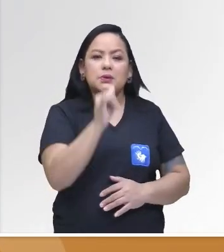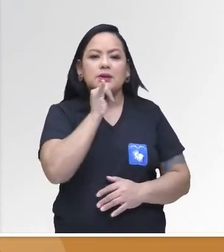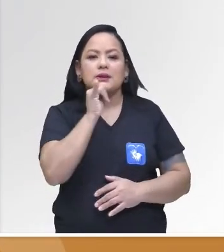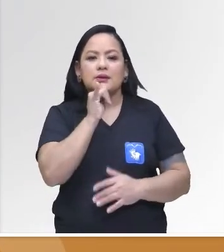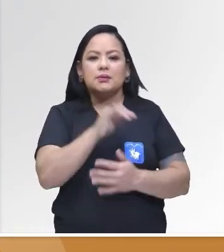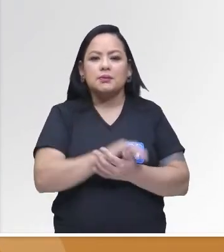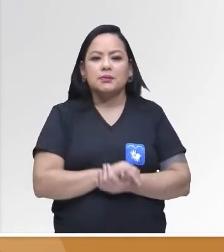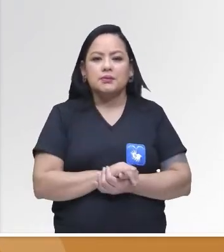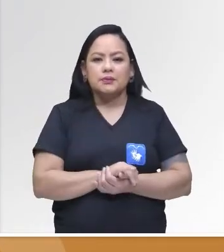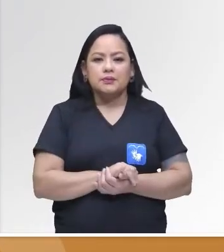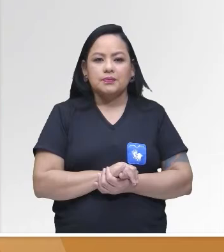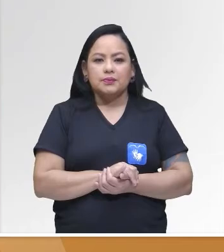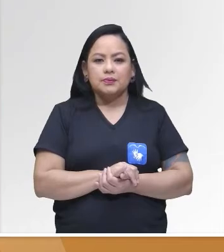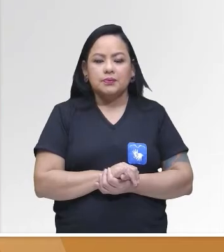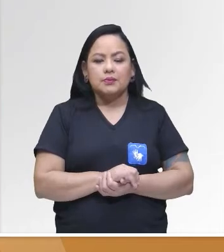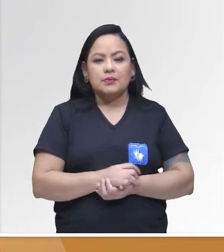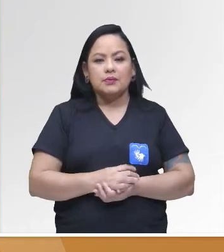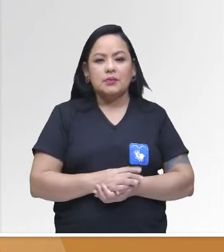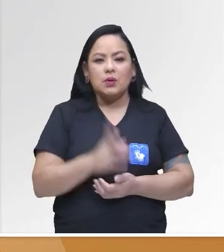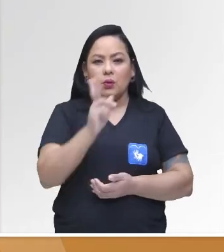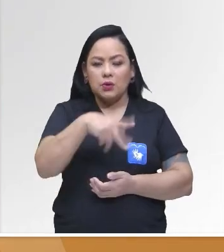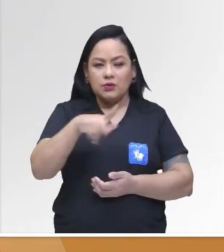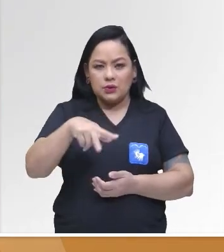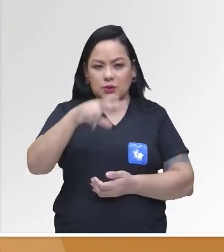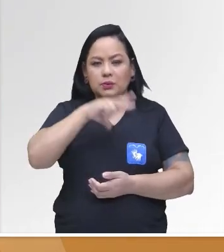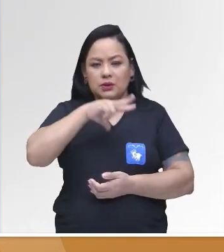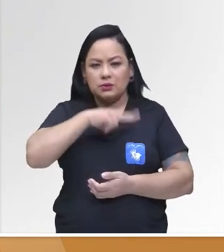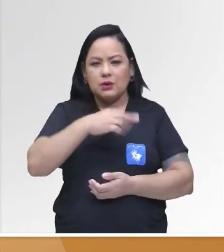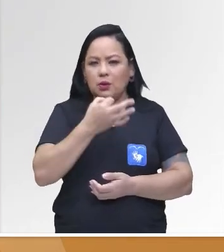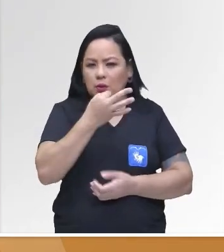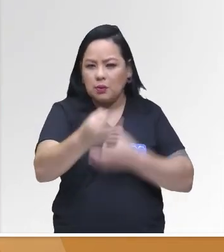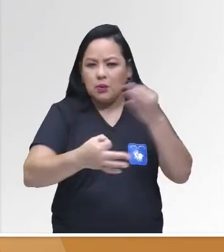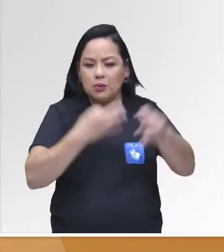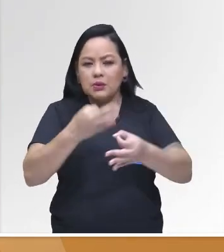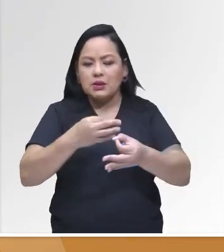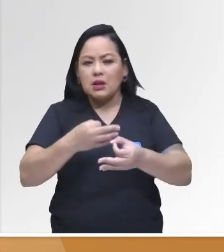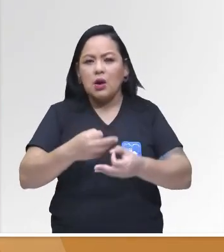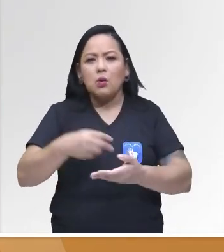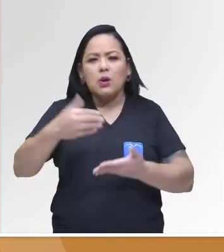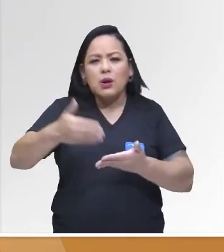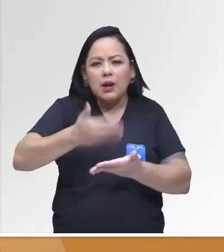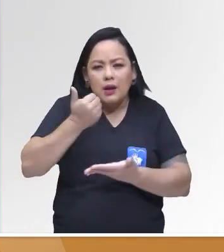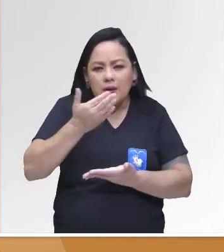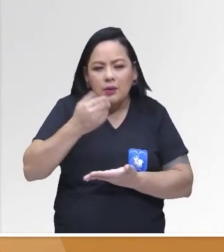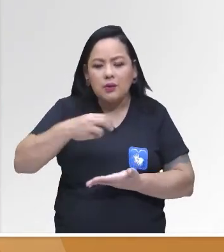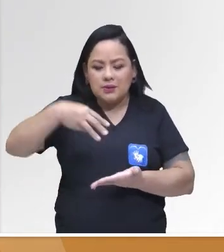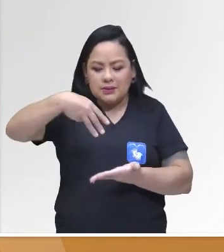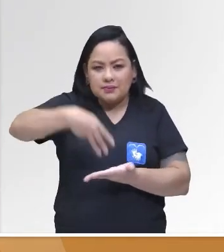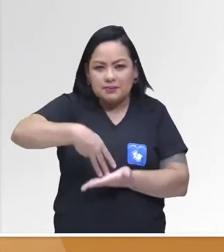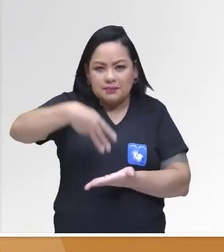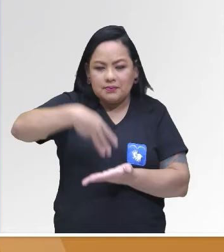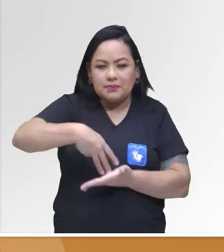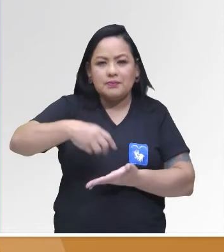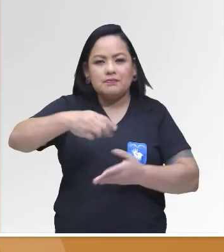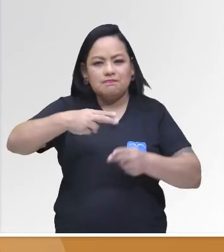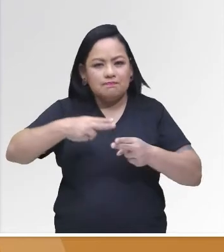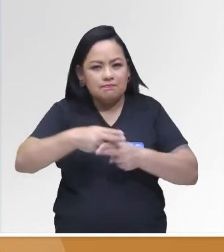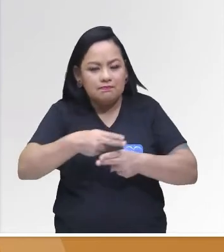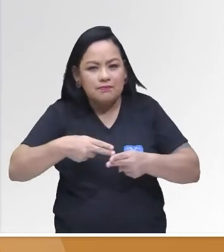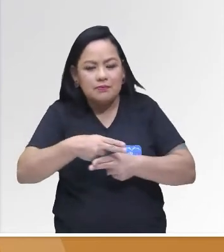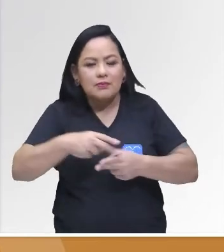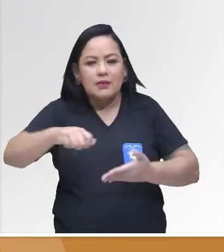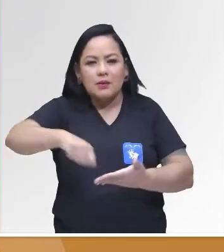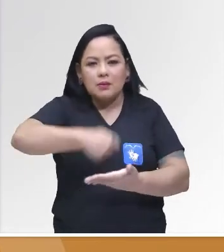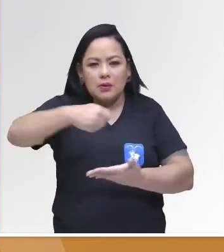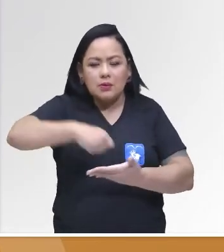exemplo, eu, particularmente, como de talher, garfo, faca, uma colher. Creio